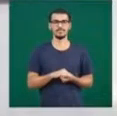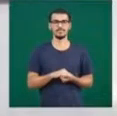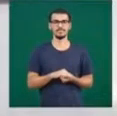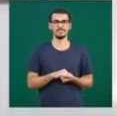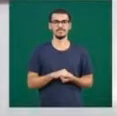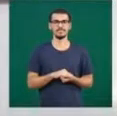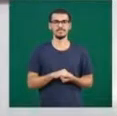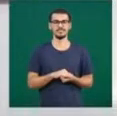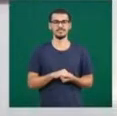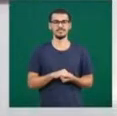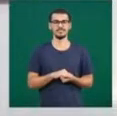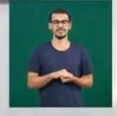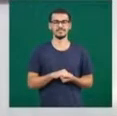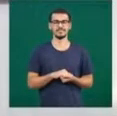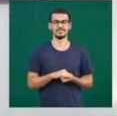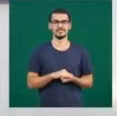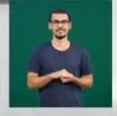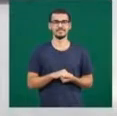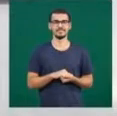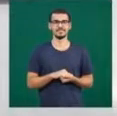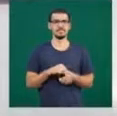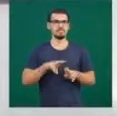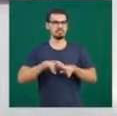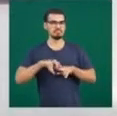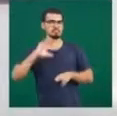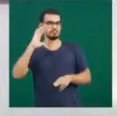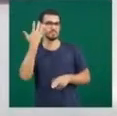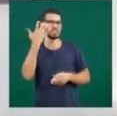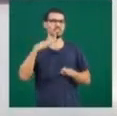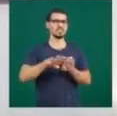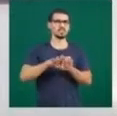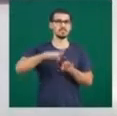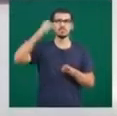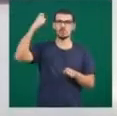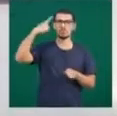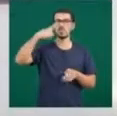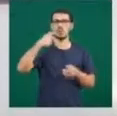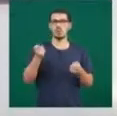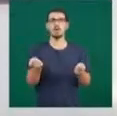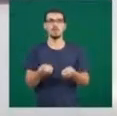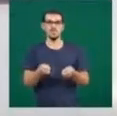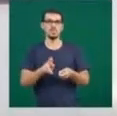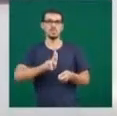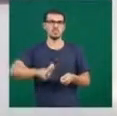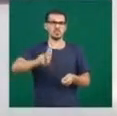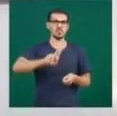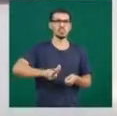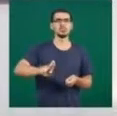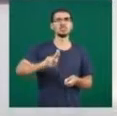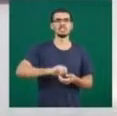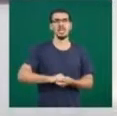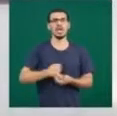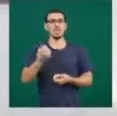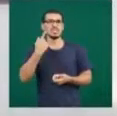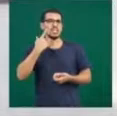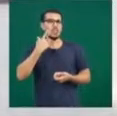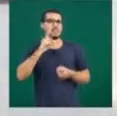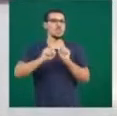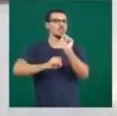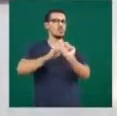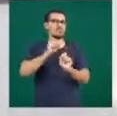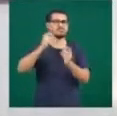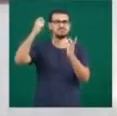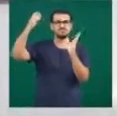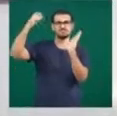Pelo nosso clima tropical e intensidade do sol, é possível aproveitar todo esse calor na geração de energia. Pesquisadores da